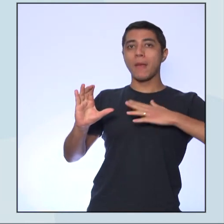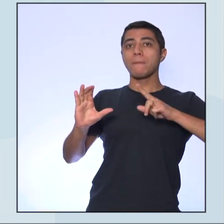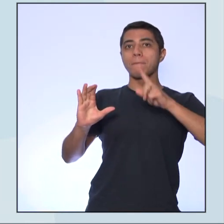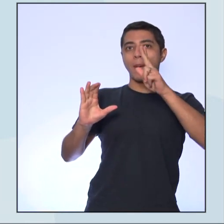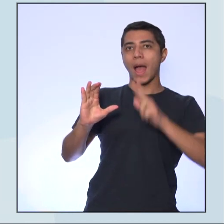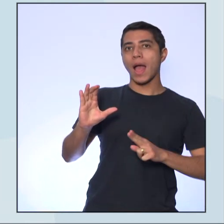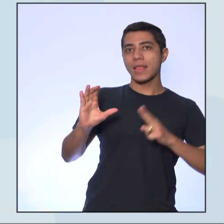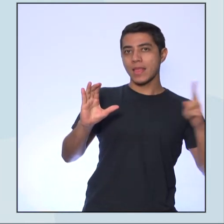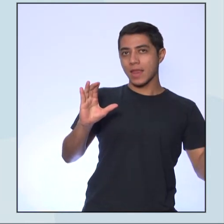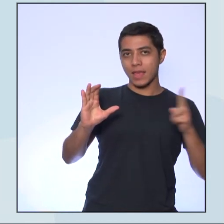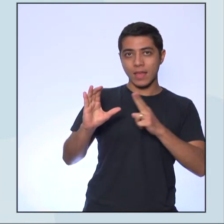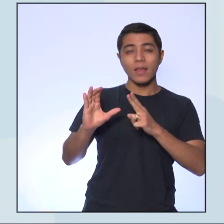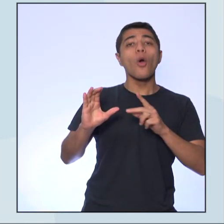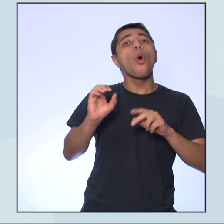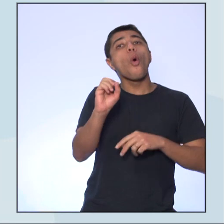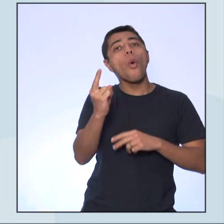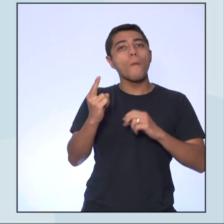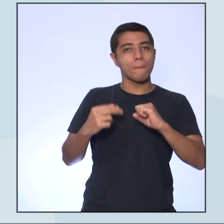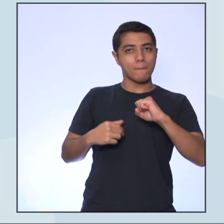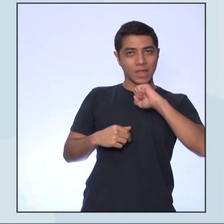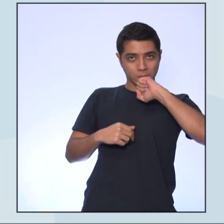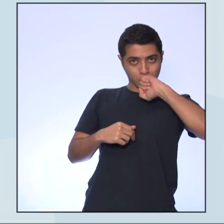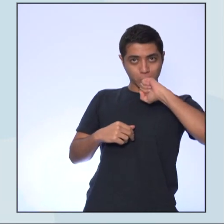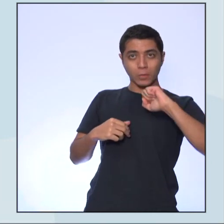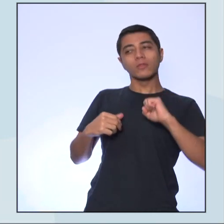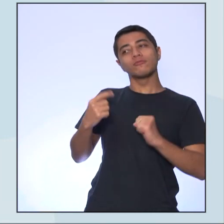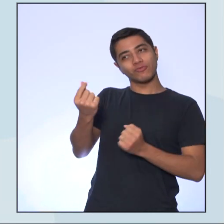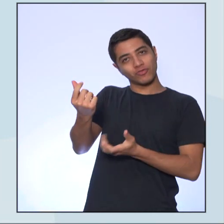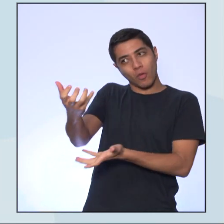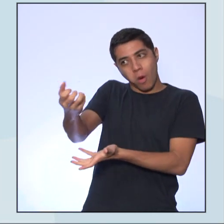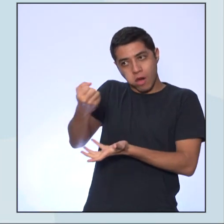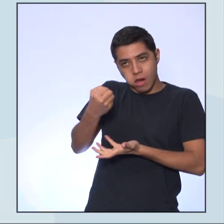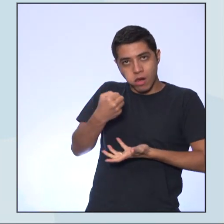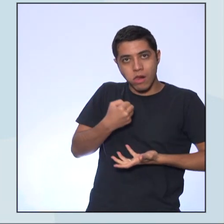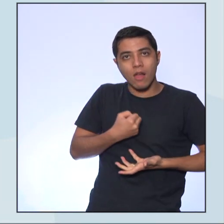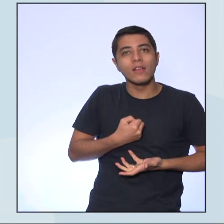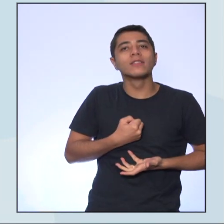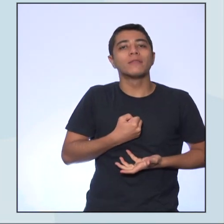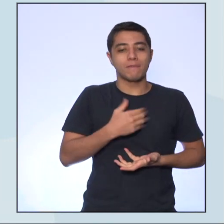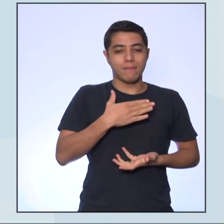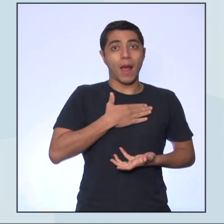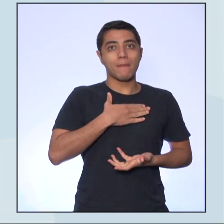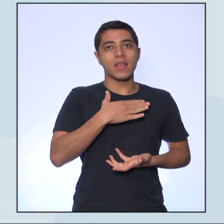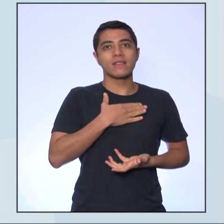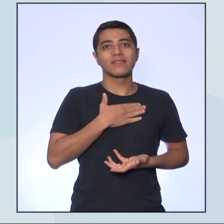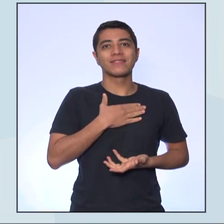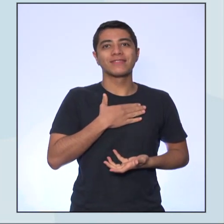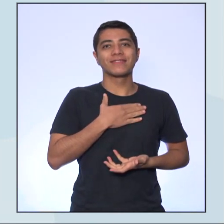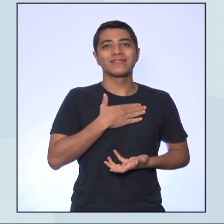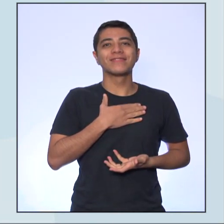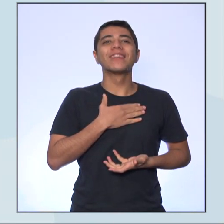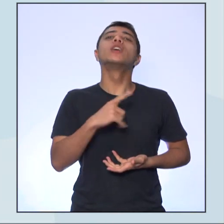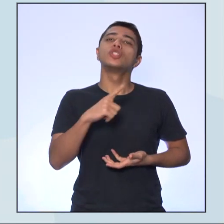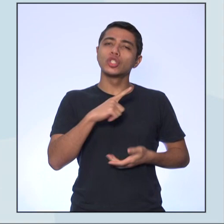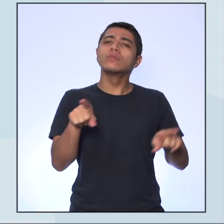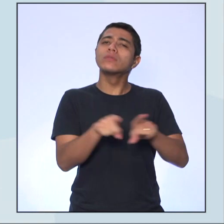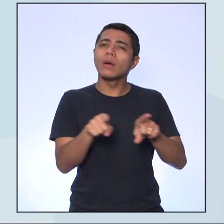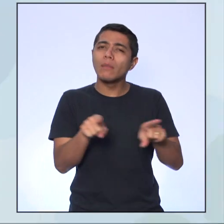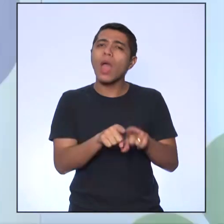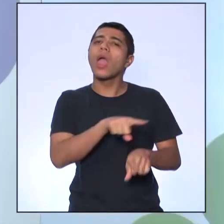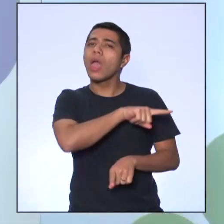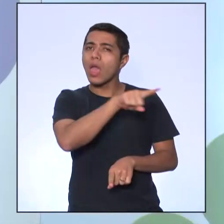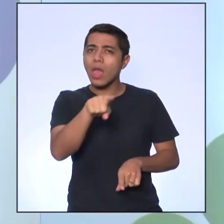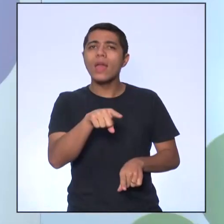por quê? Porque existia uma outra prática abusiva que era a compra de cargos eclesiásticos. Então, a gente sabe